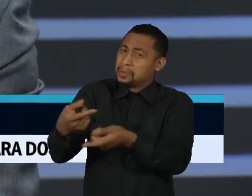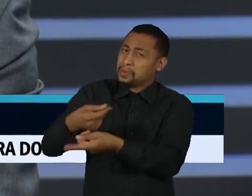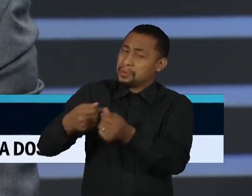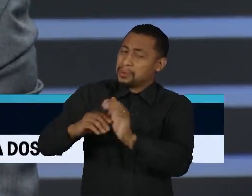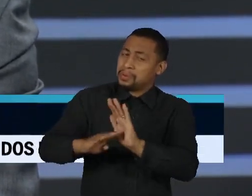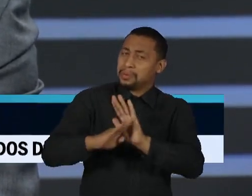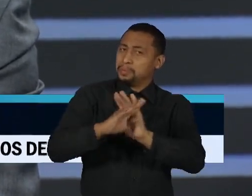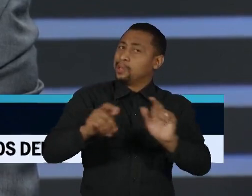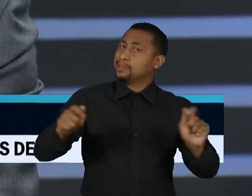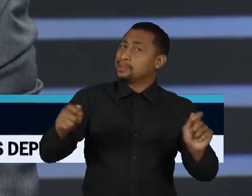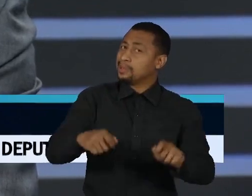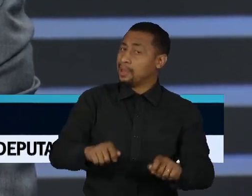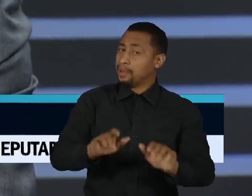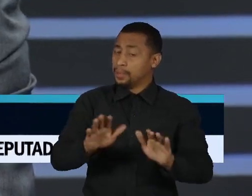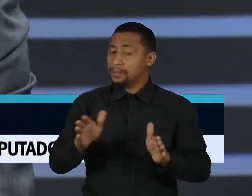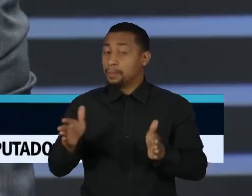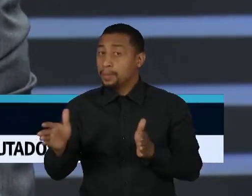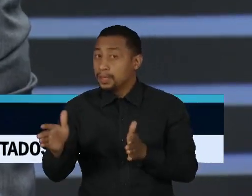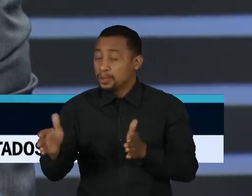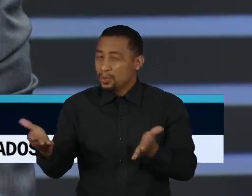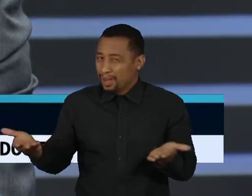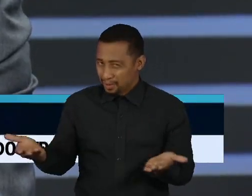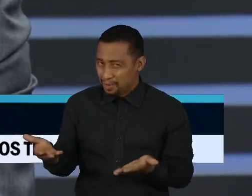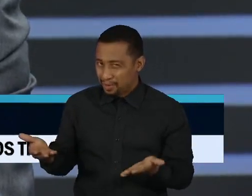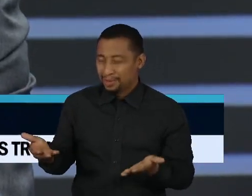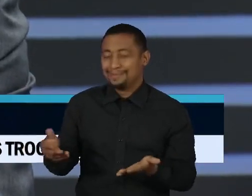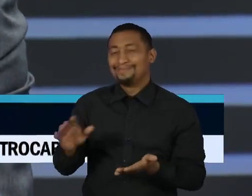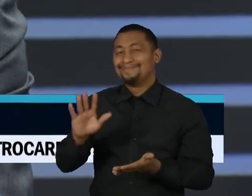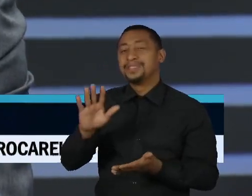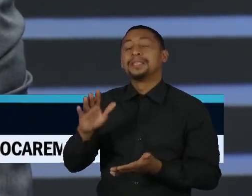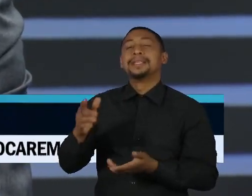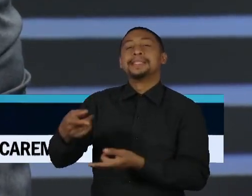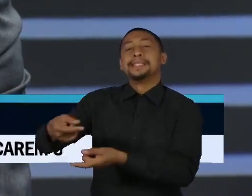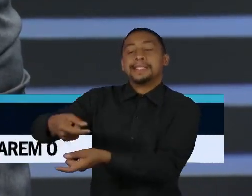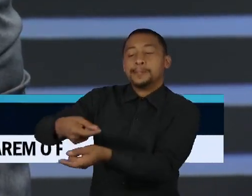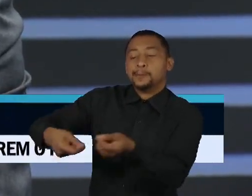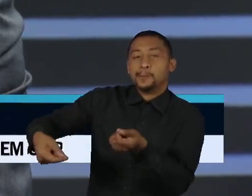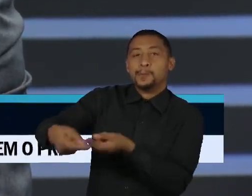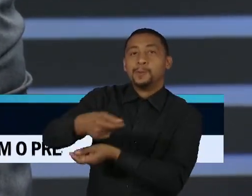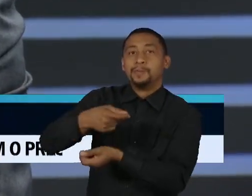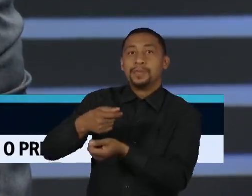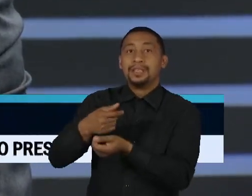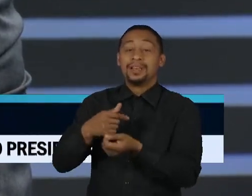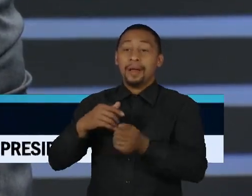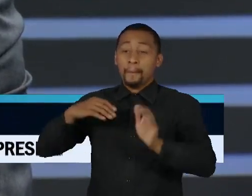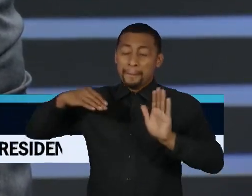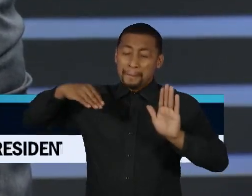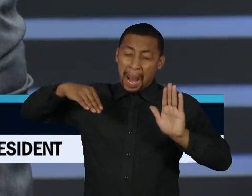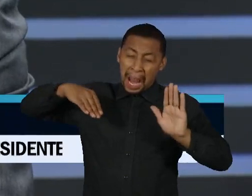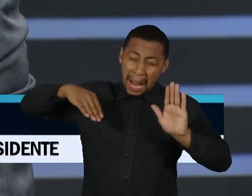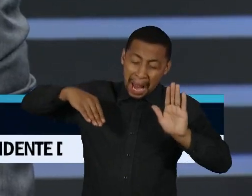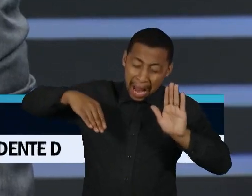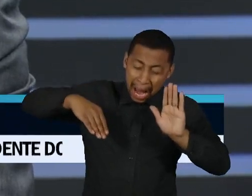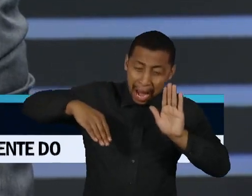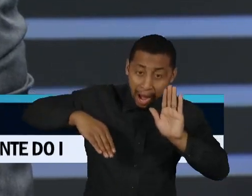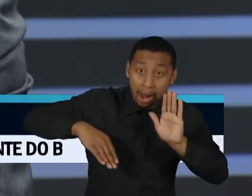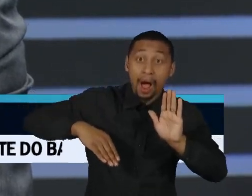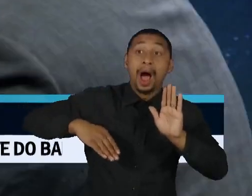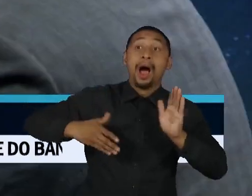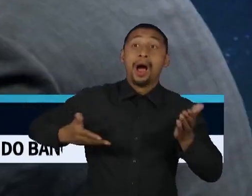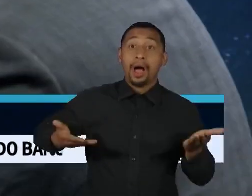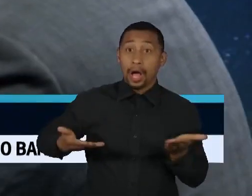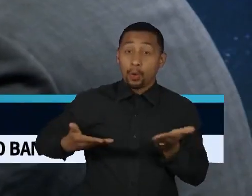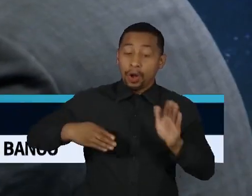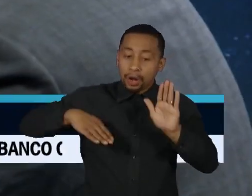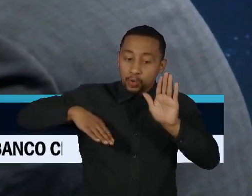prévio aonde a gente chegou vamos dizer sem economia raspou ali o fundo do poço então ela deve crescer de qualquer